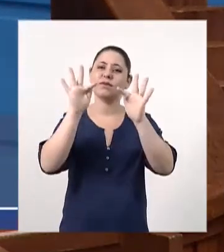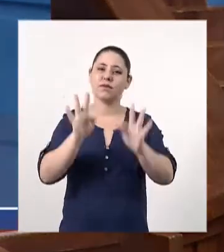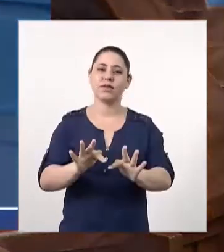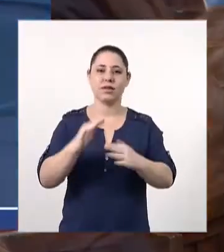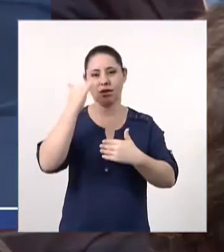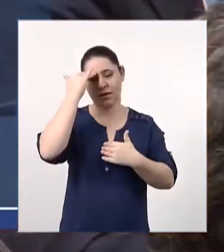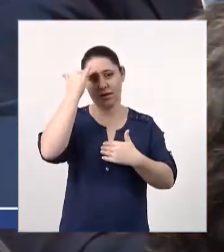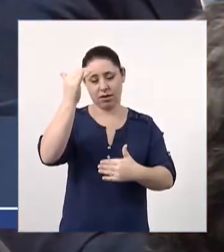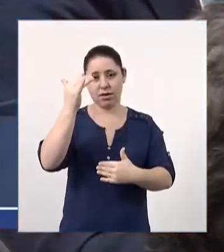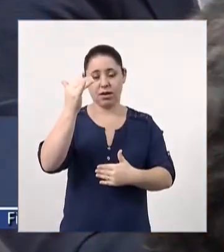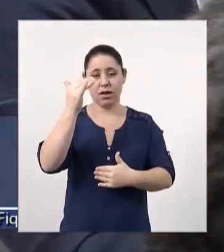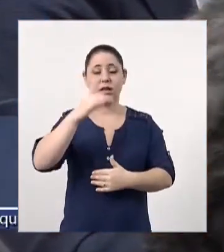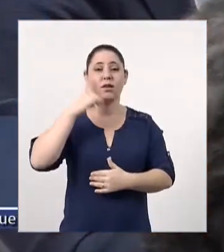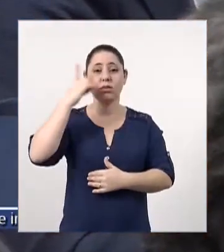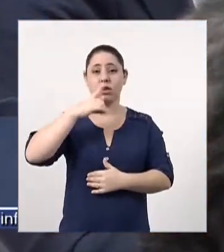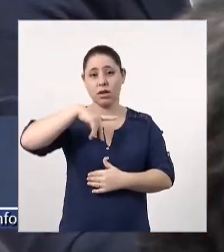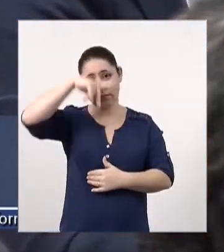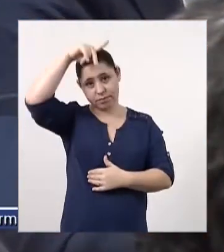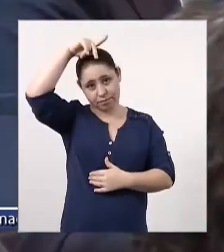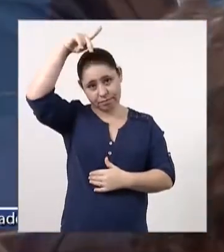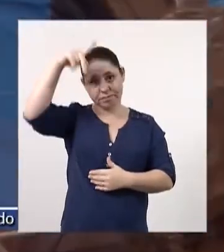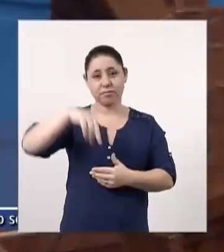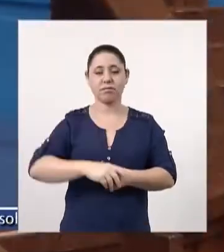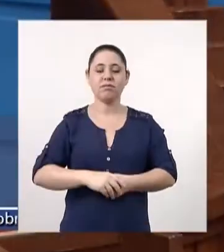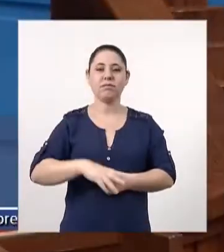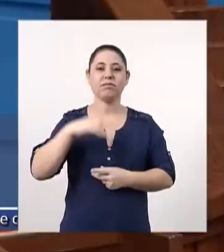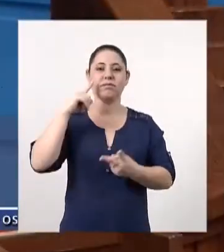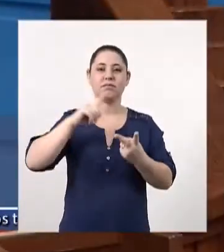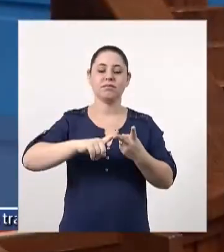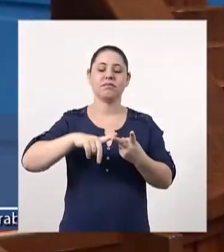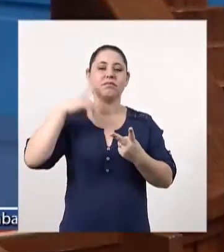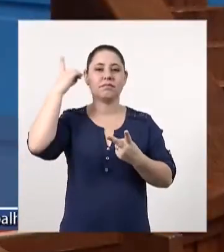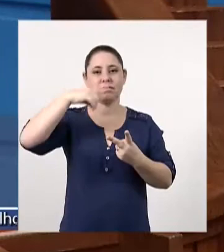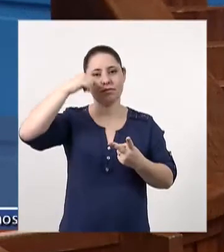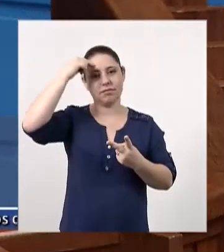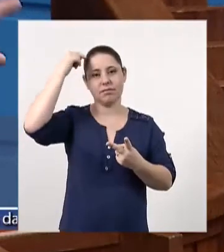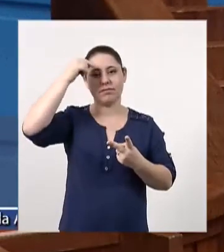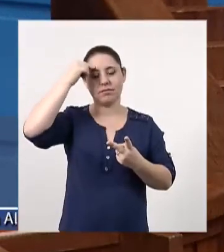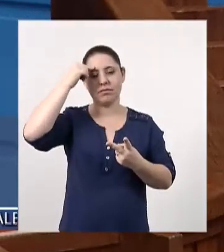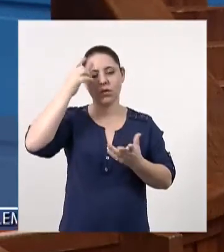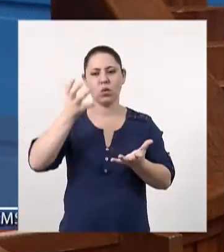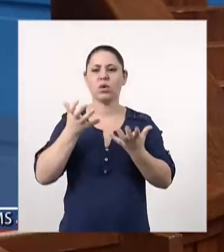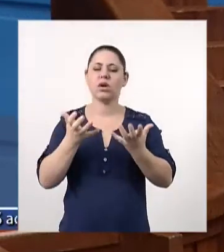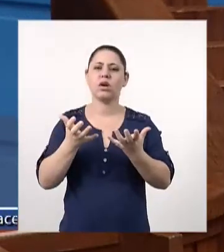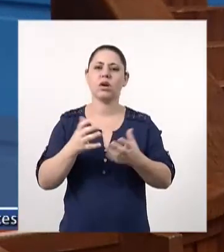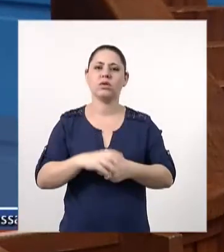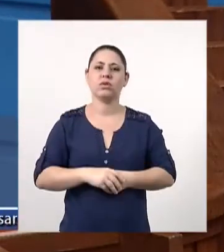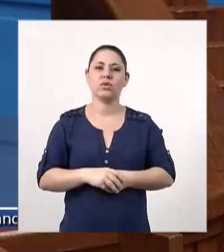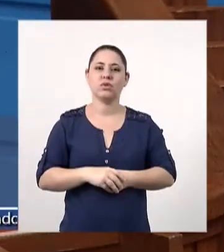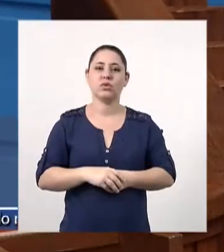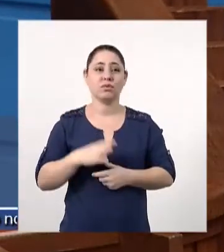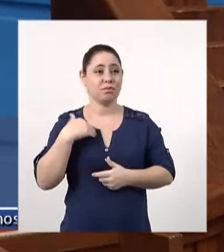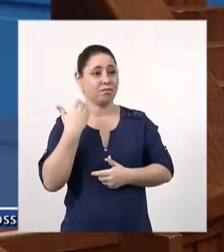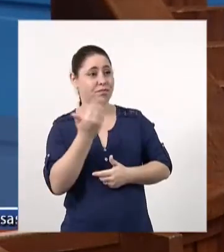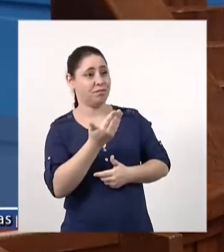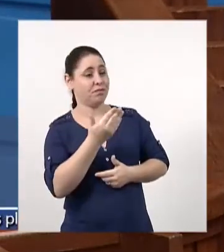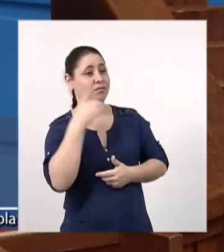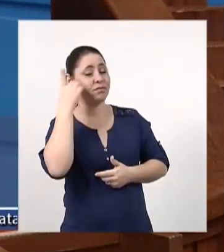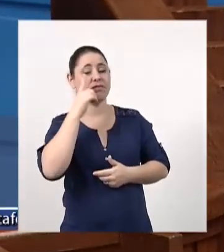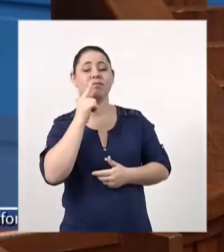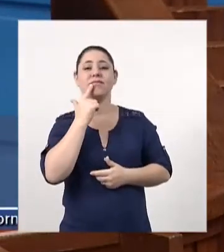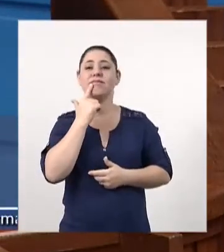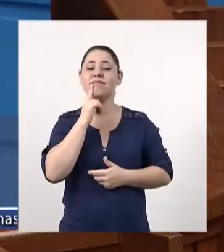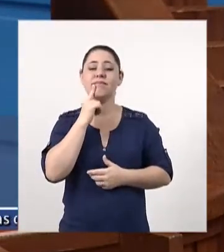agradecendo. Deputado Paulo Correia, deputado José Teixeira, eu quero dirigir aqui, deputado Londres Machado,